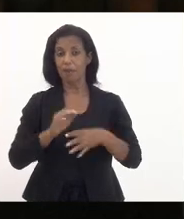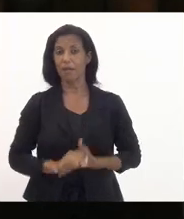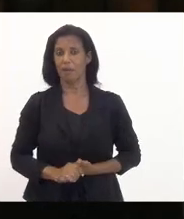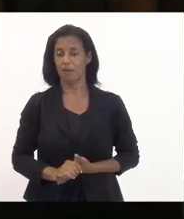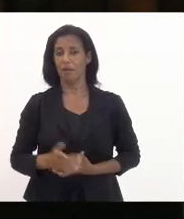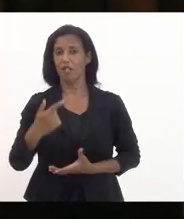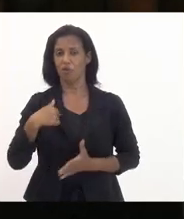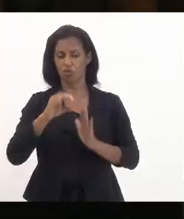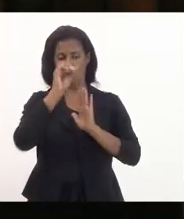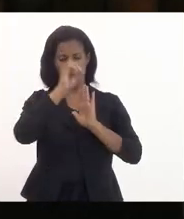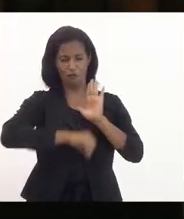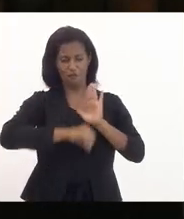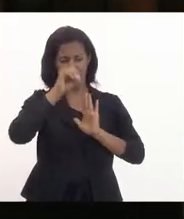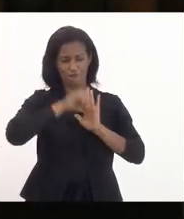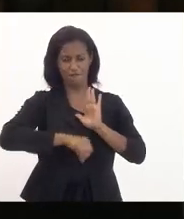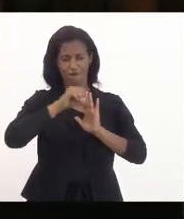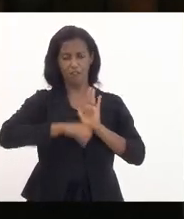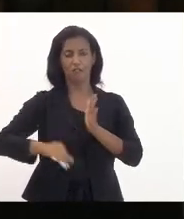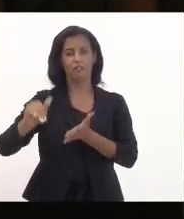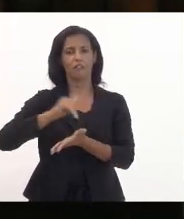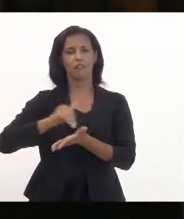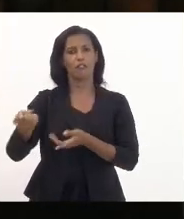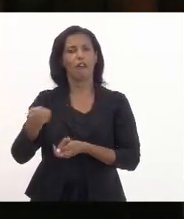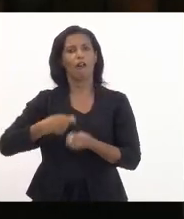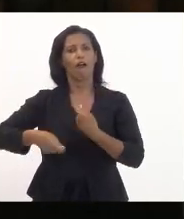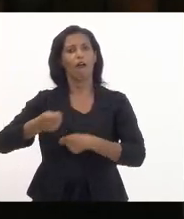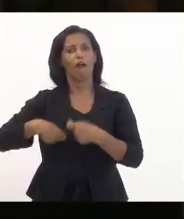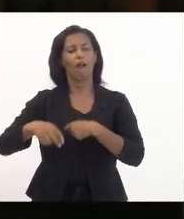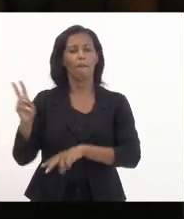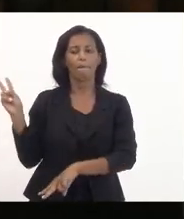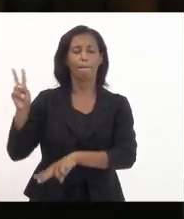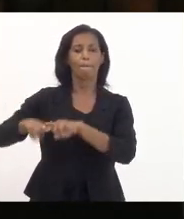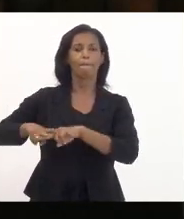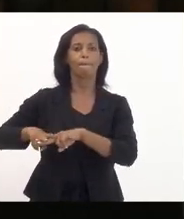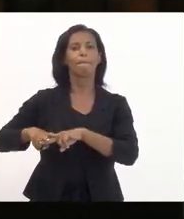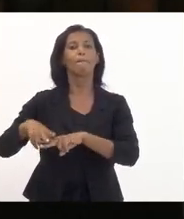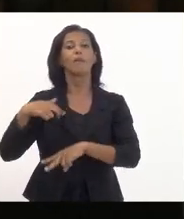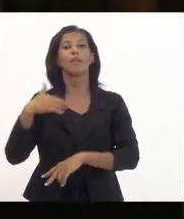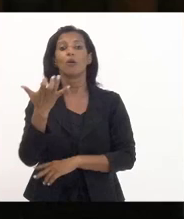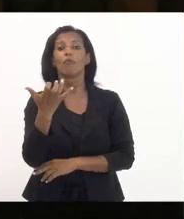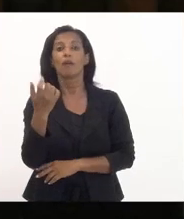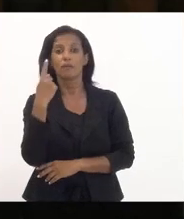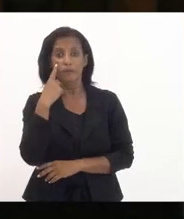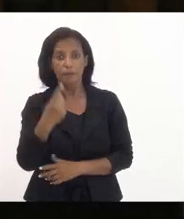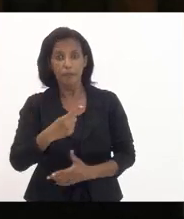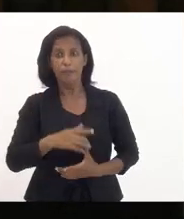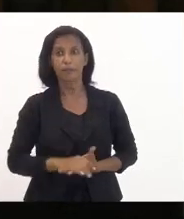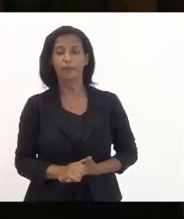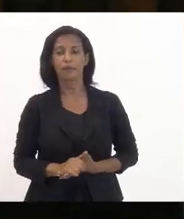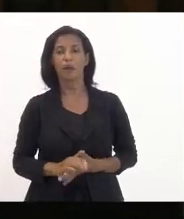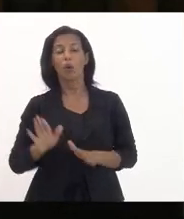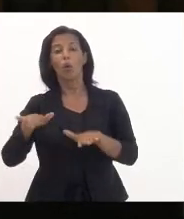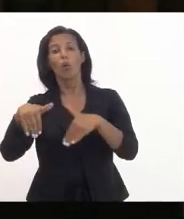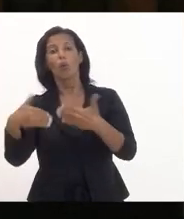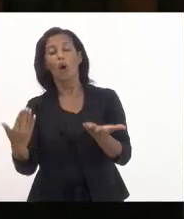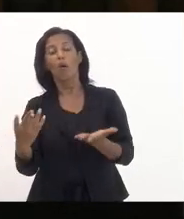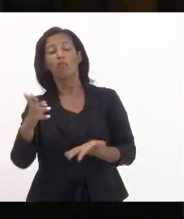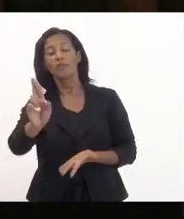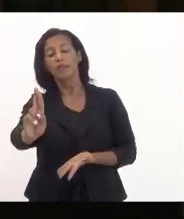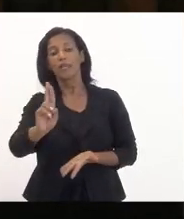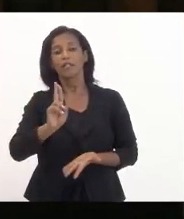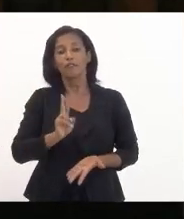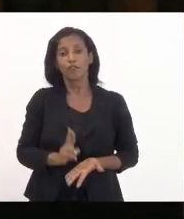recebi os ofícios da Secretaria de Administração Penitenciária e eu quero ver qual será a